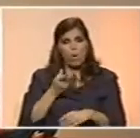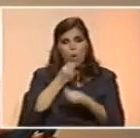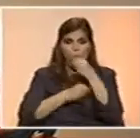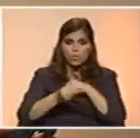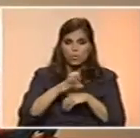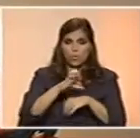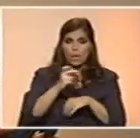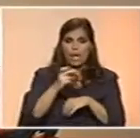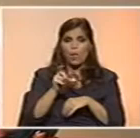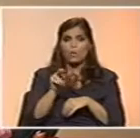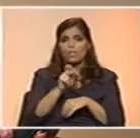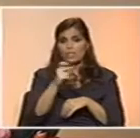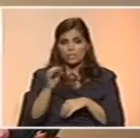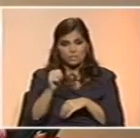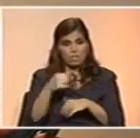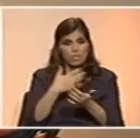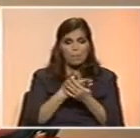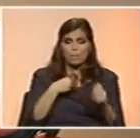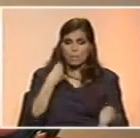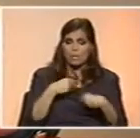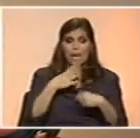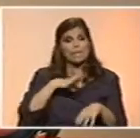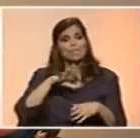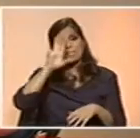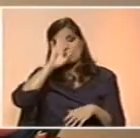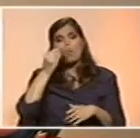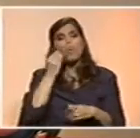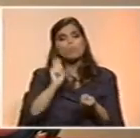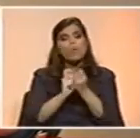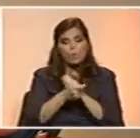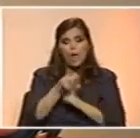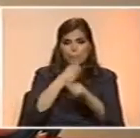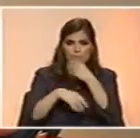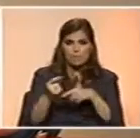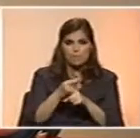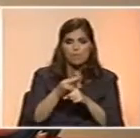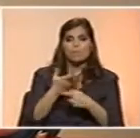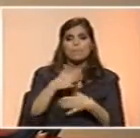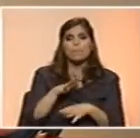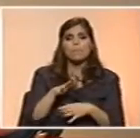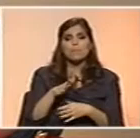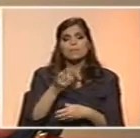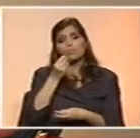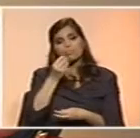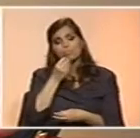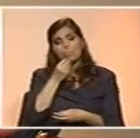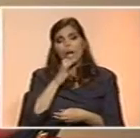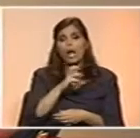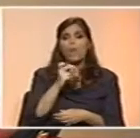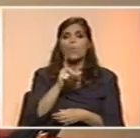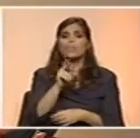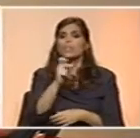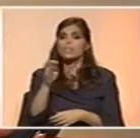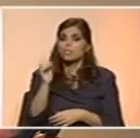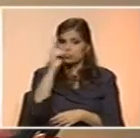E então querem saber como é que podem mudar de alimentação, mas de uma forma a não consumirem também mais calorias. E são